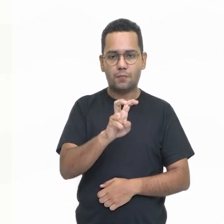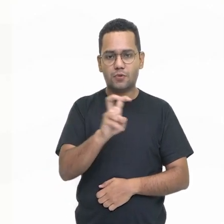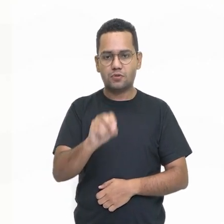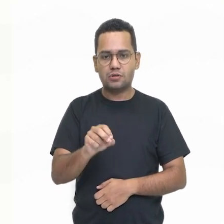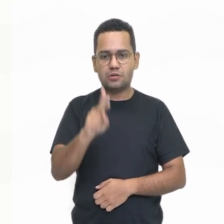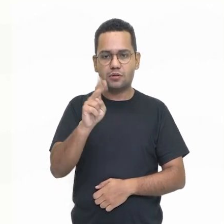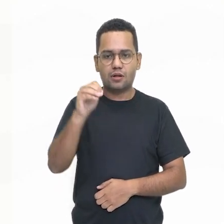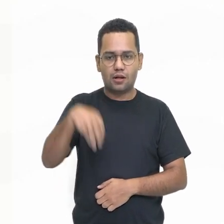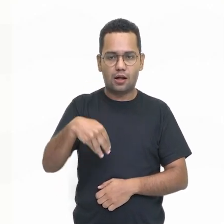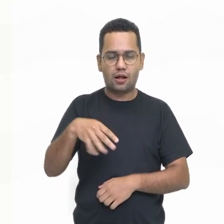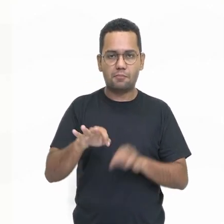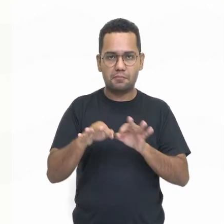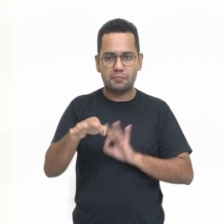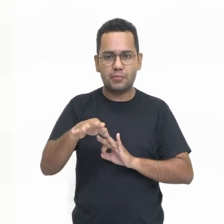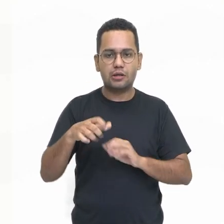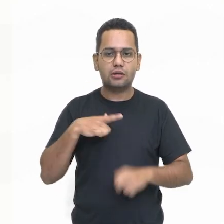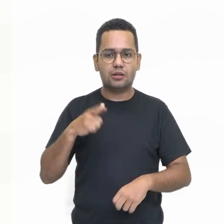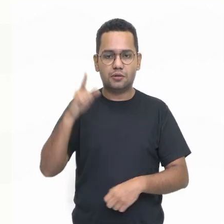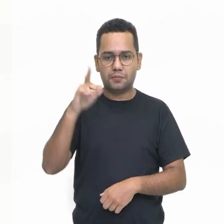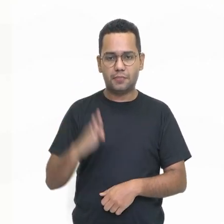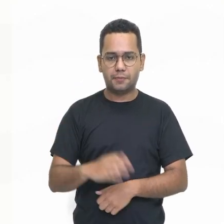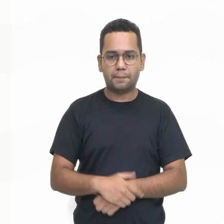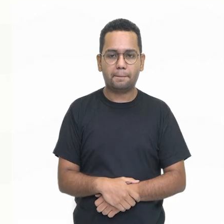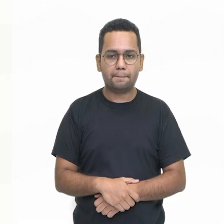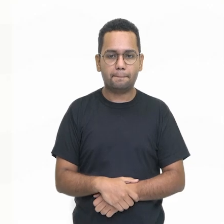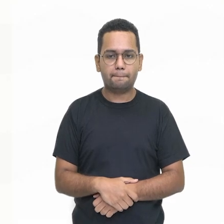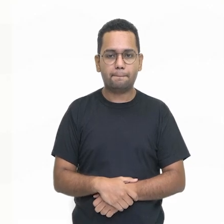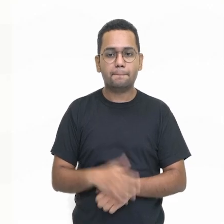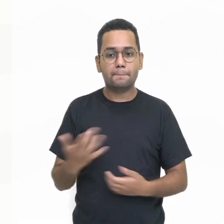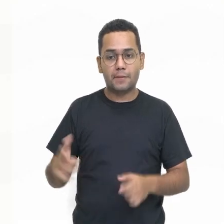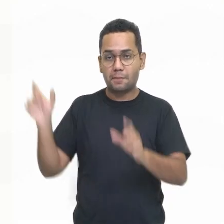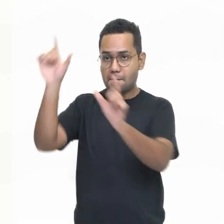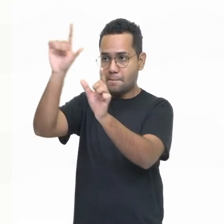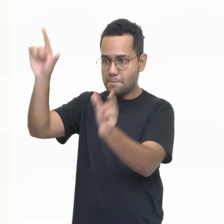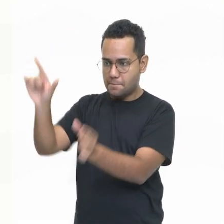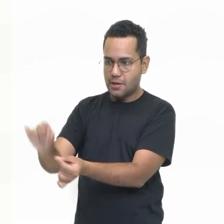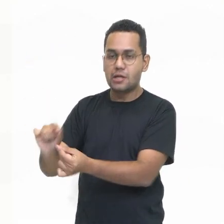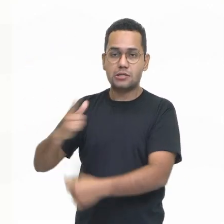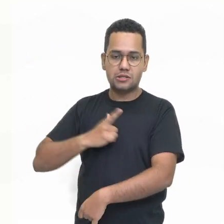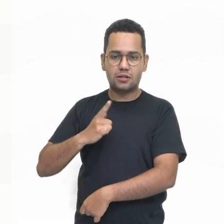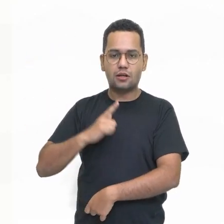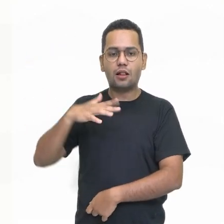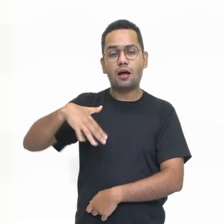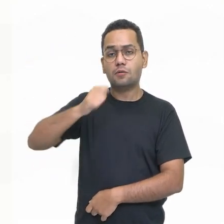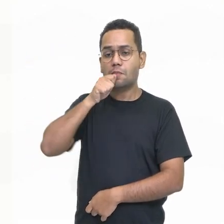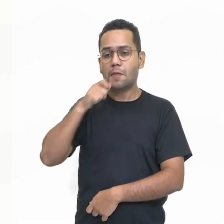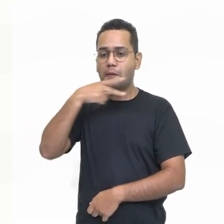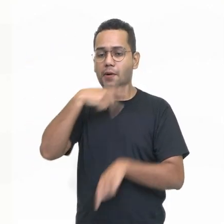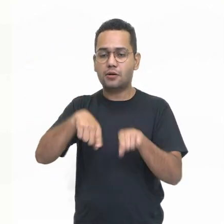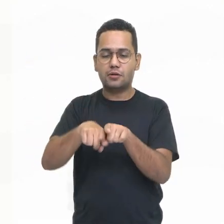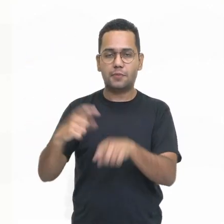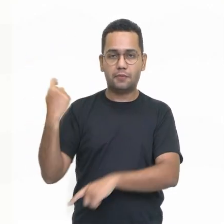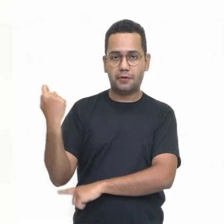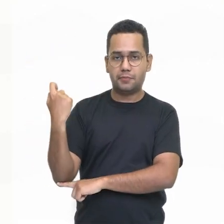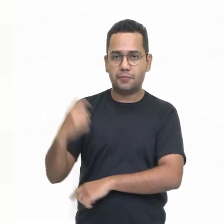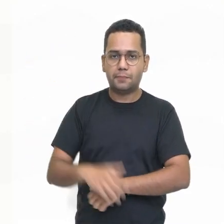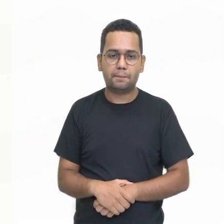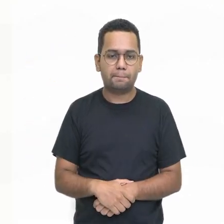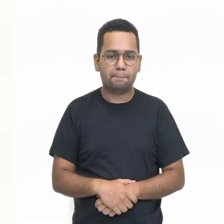8.500 quilômetros da costa brasileira e compreende o litoral desde o Amapá até o Rio Grande do